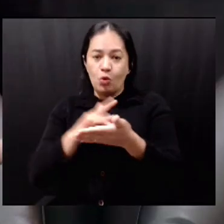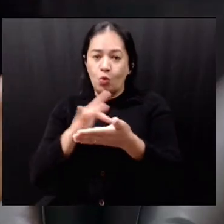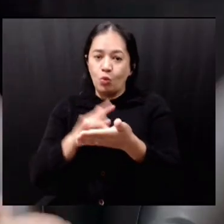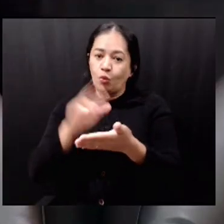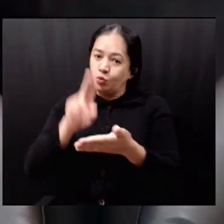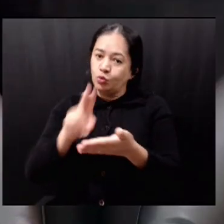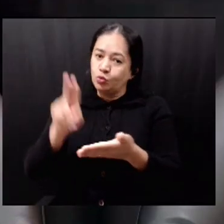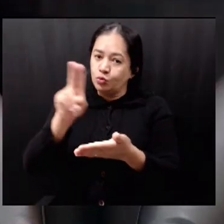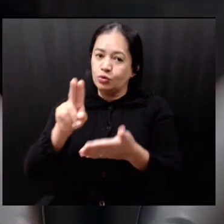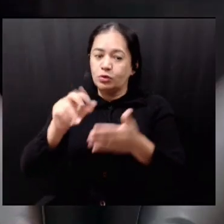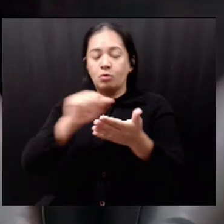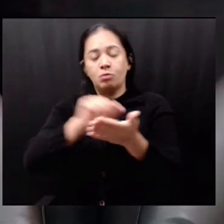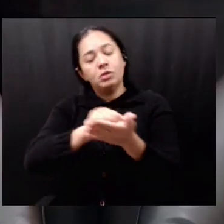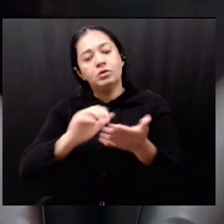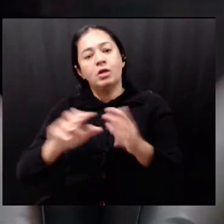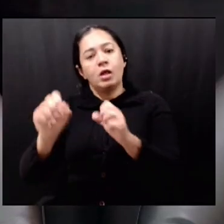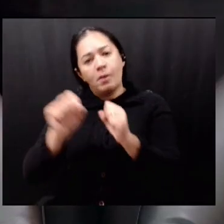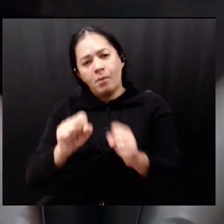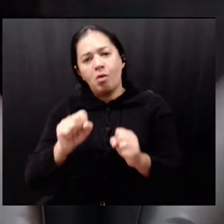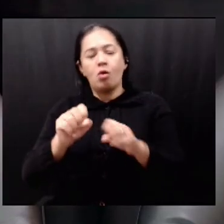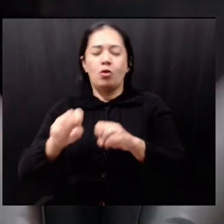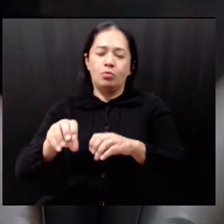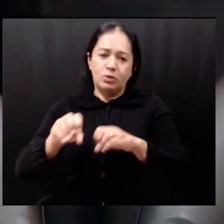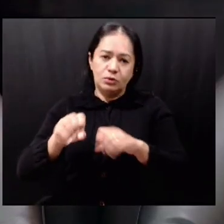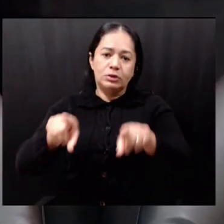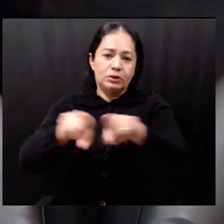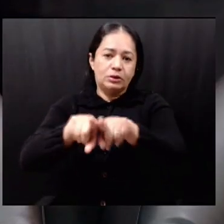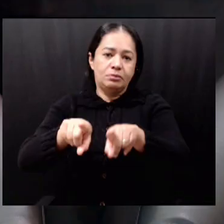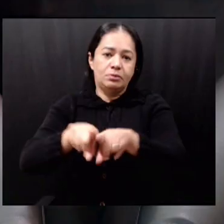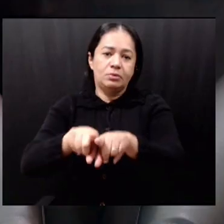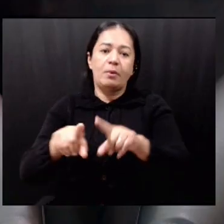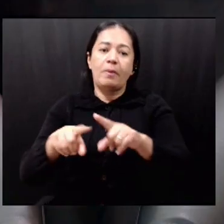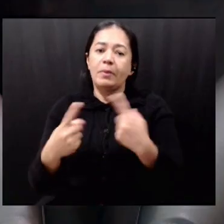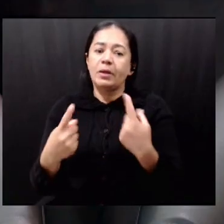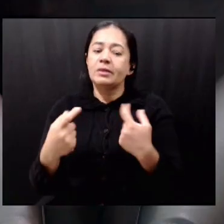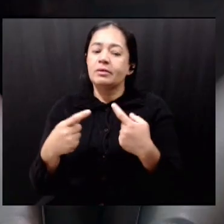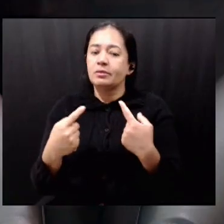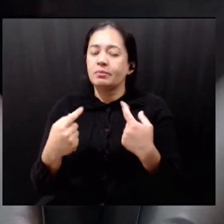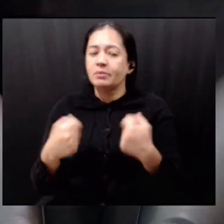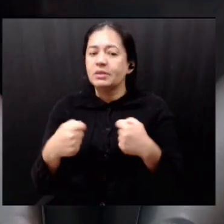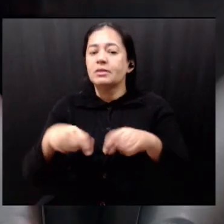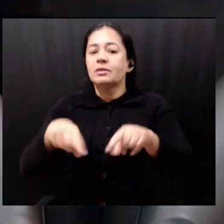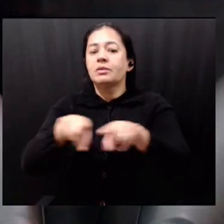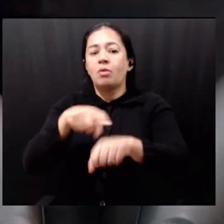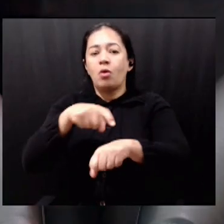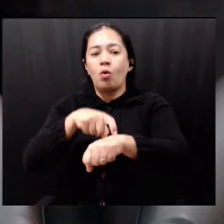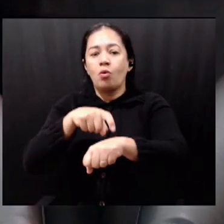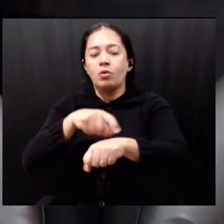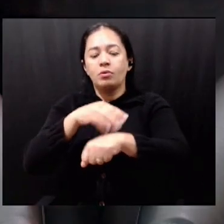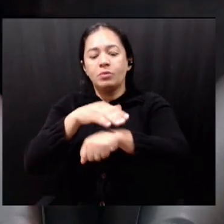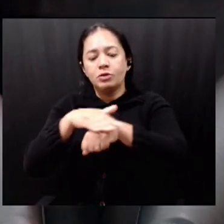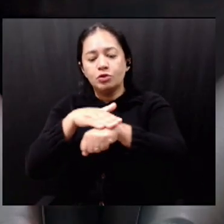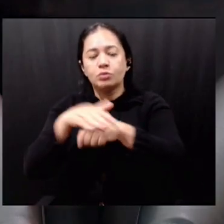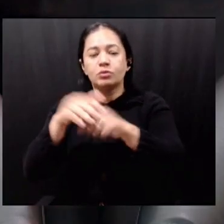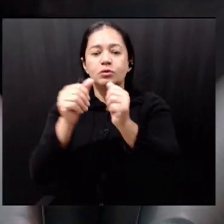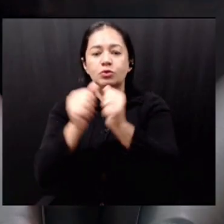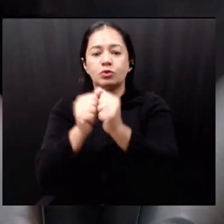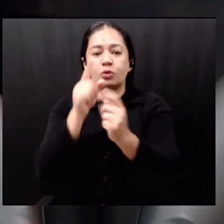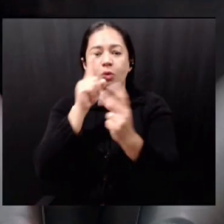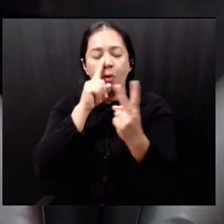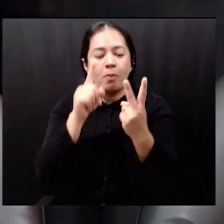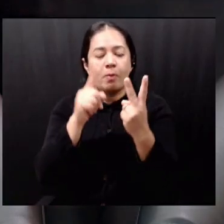que pode ser educativa numa tela também, mas que também tenha o momento de conversar com os pais fora da